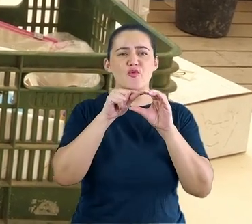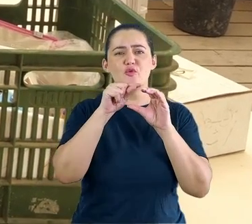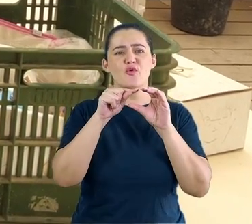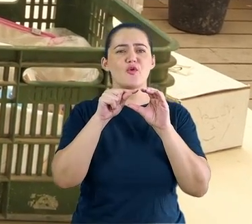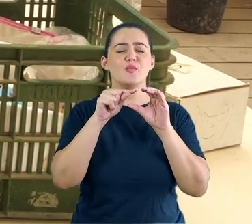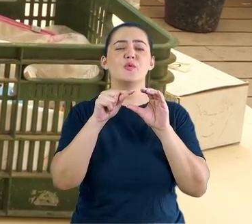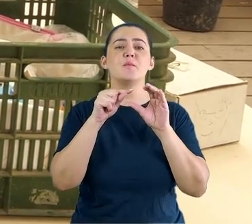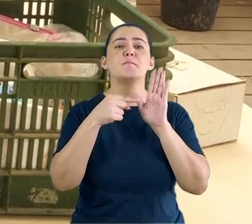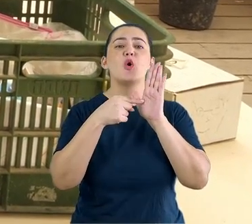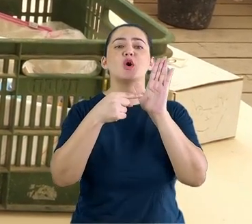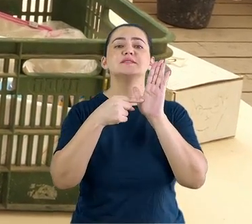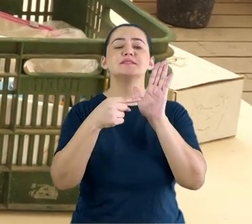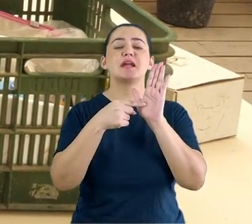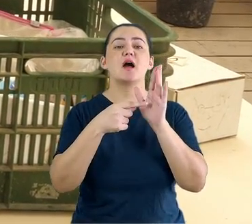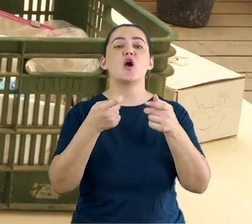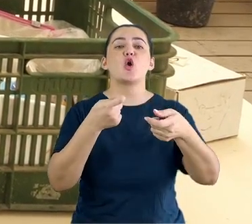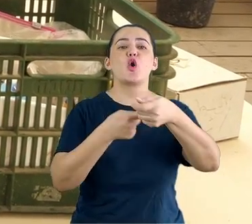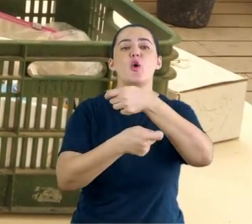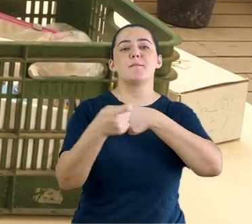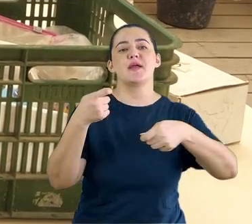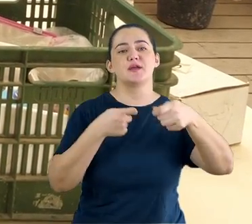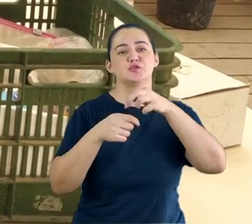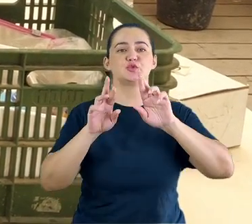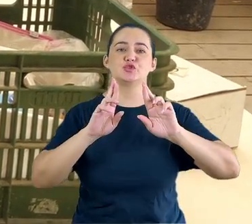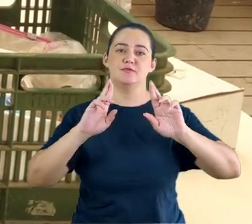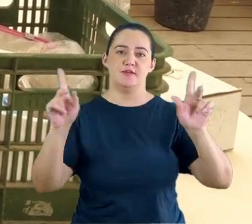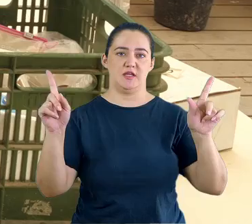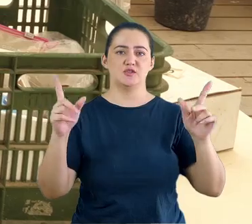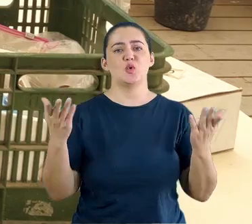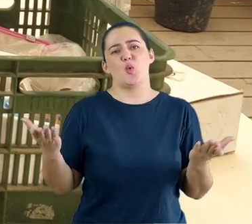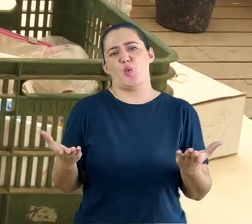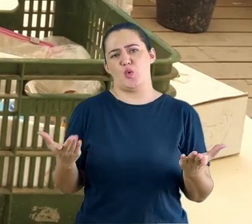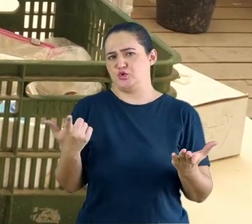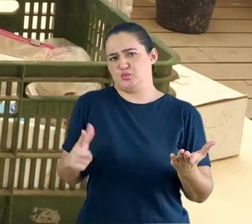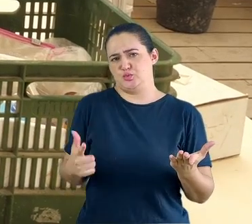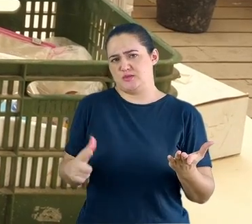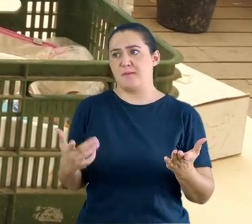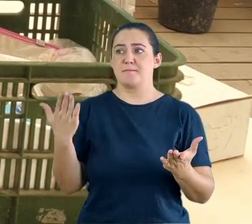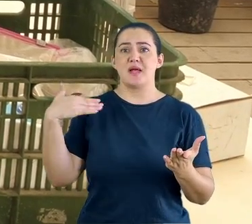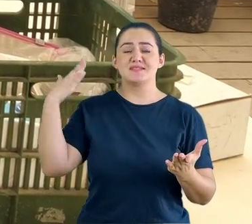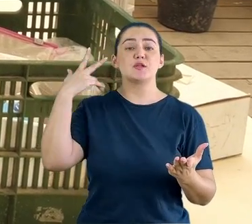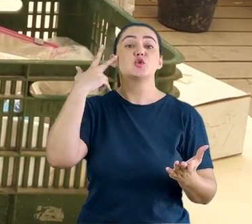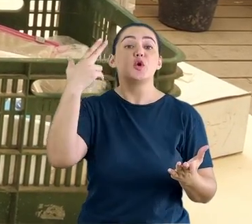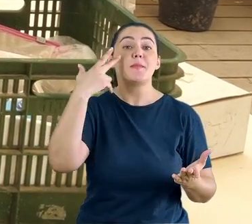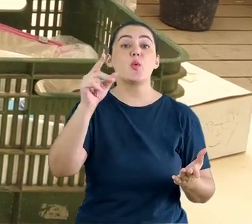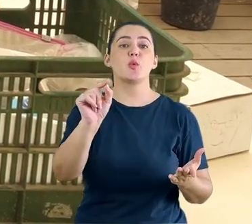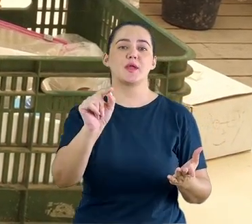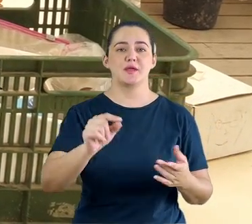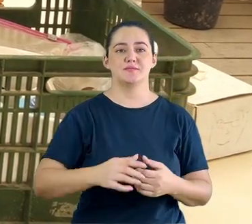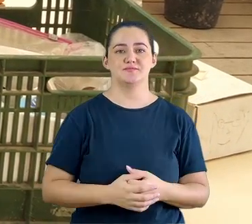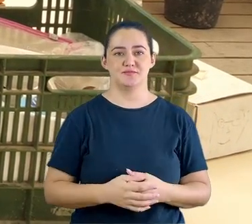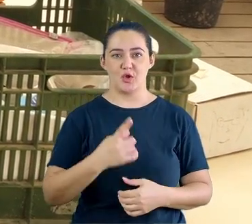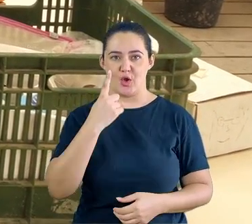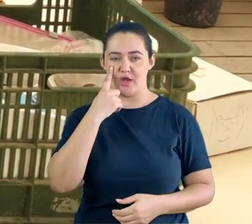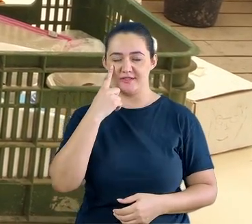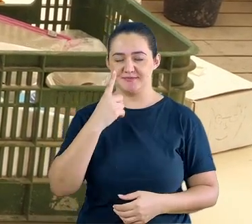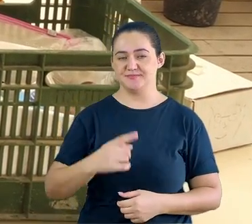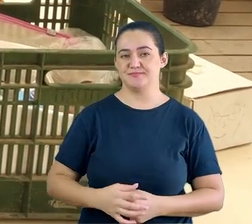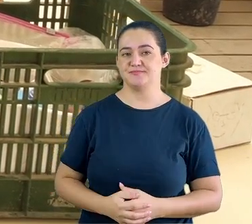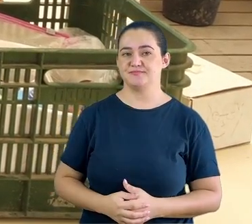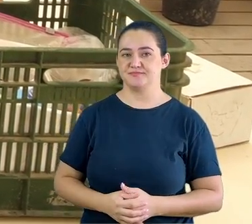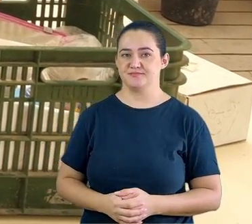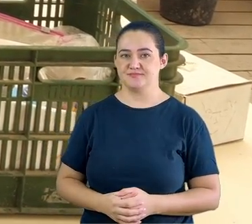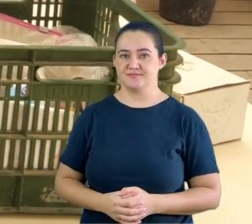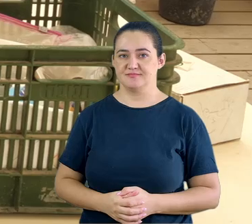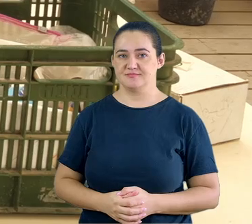forma de mostrar o comércio que hoje nós não utilizamos, porque seria ilegal, mas naquela época era comum. Quer ver? Olha aqui,